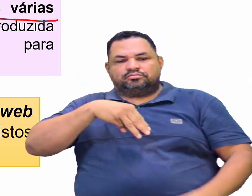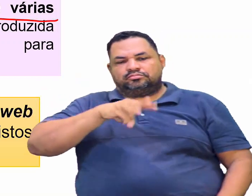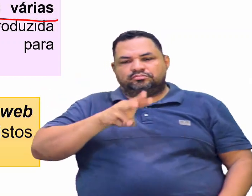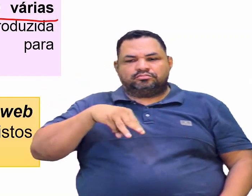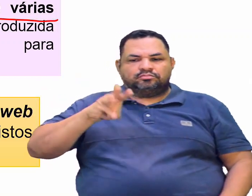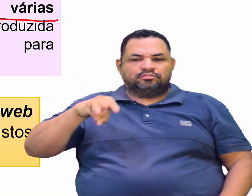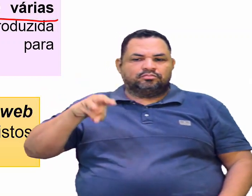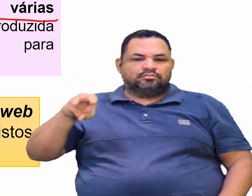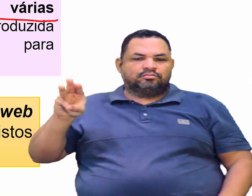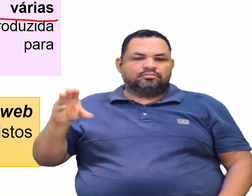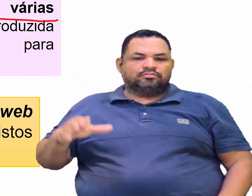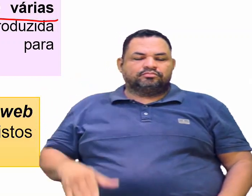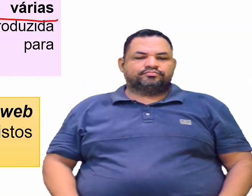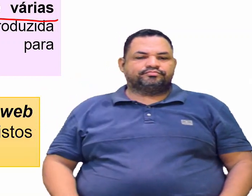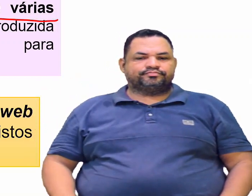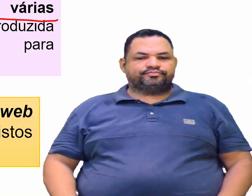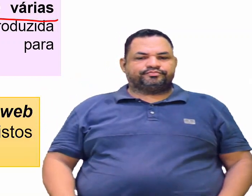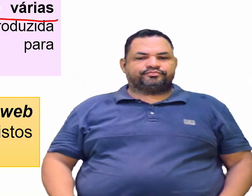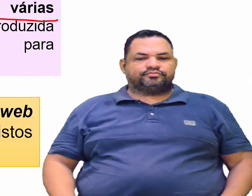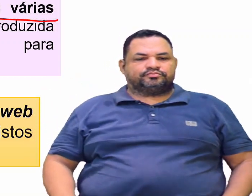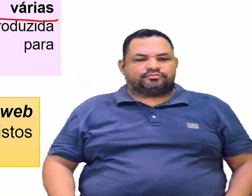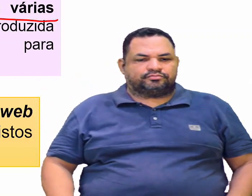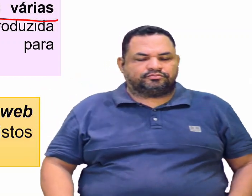de rede. Então, através